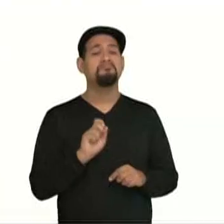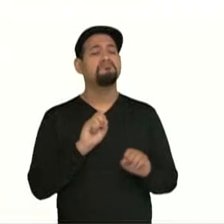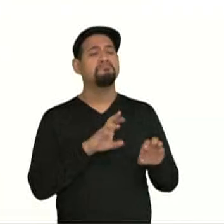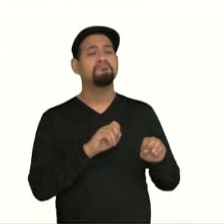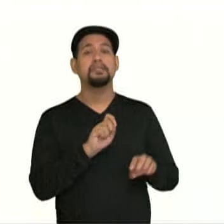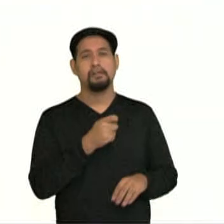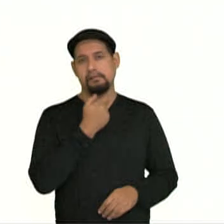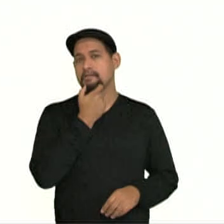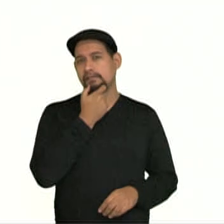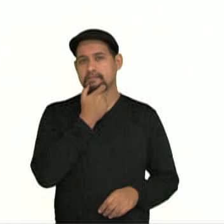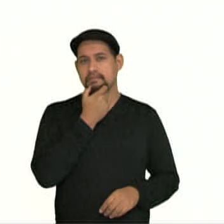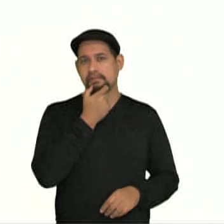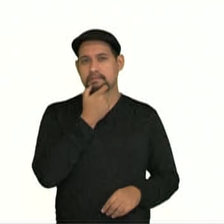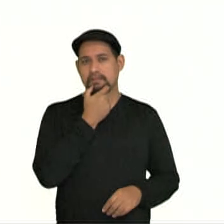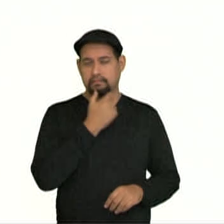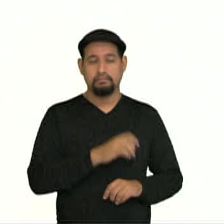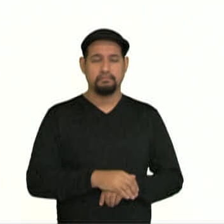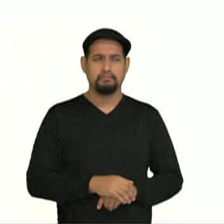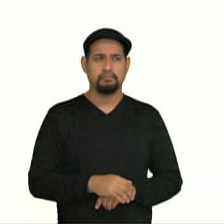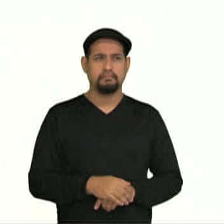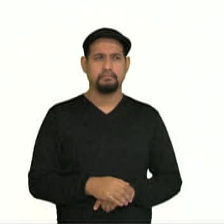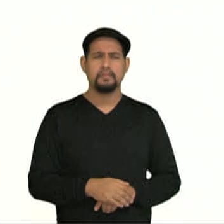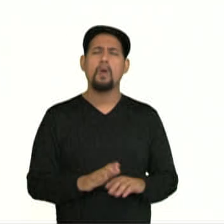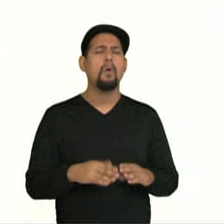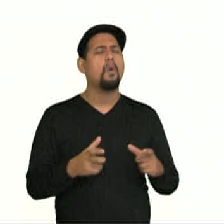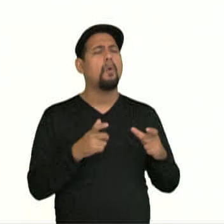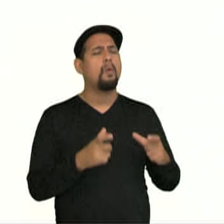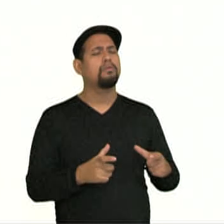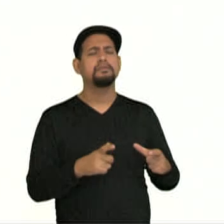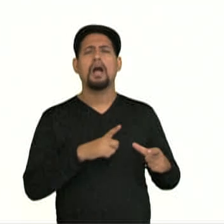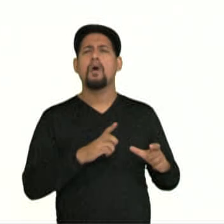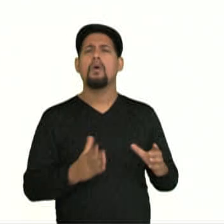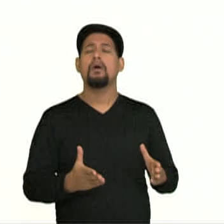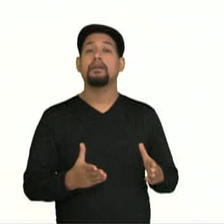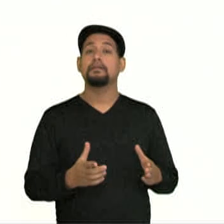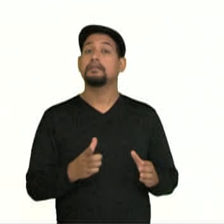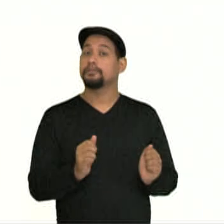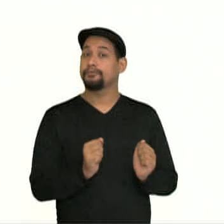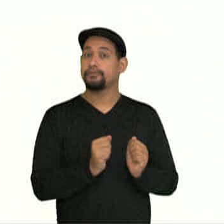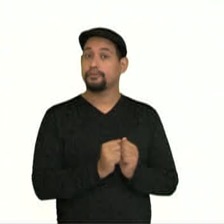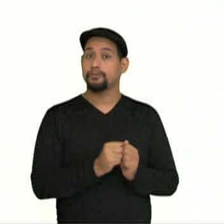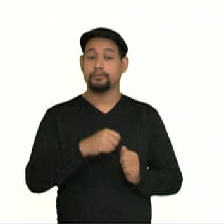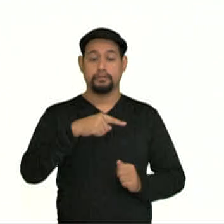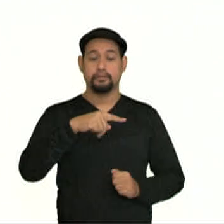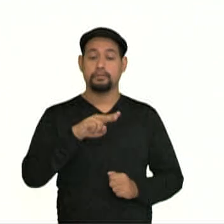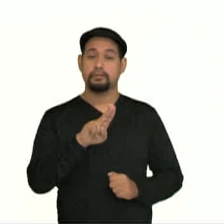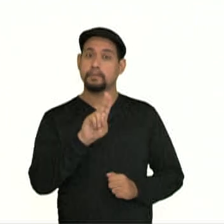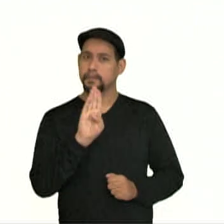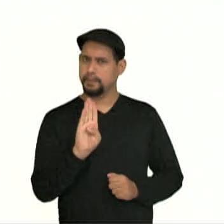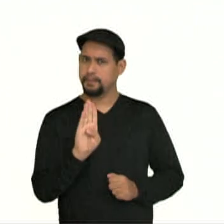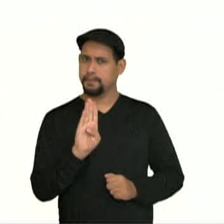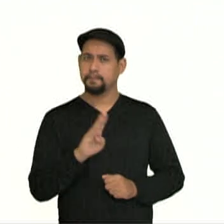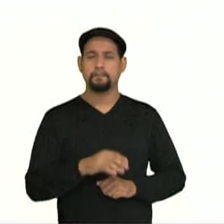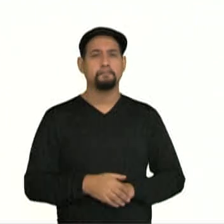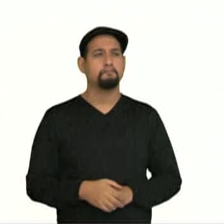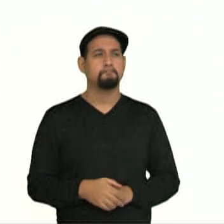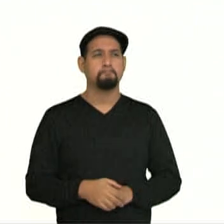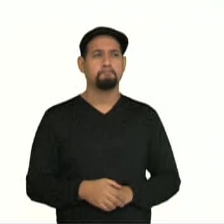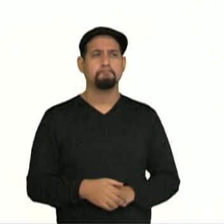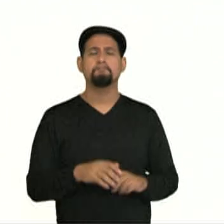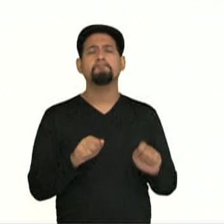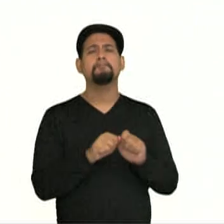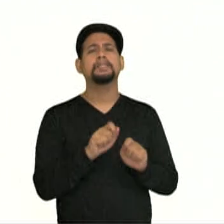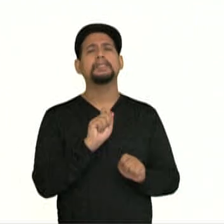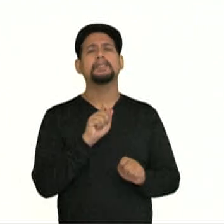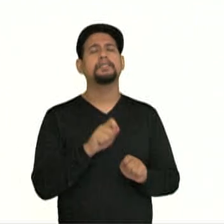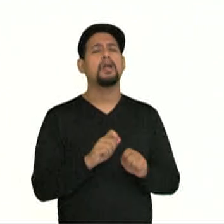ensinam? Inglês. Where are they now? Onde eles estão? They are in a pub. Eles estão em um pub. What are they